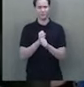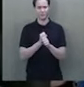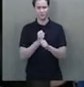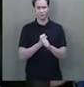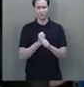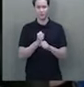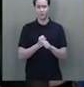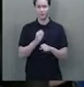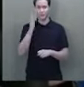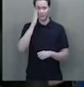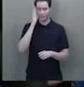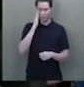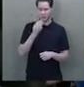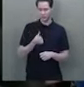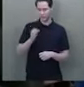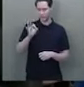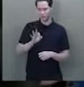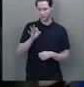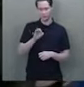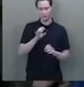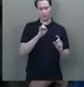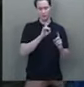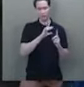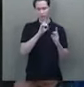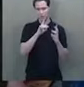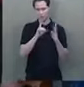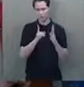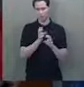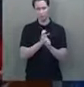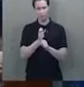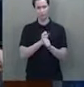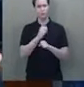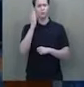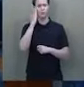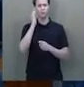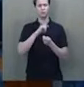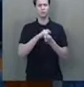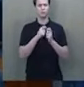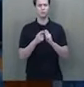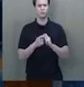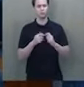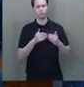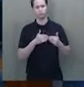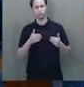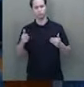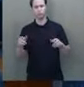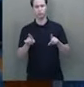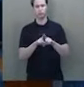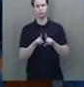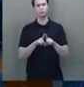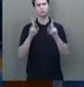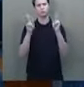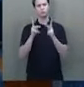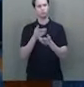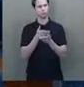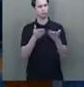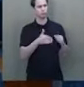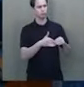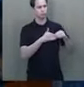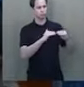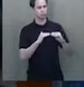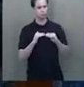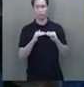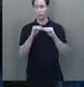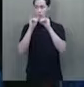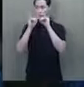ao ano de recomposição, e com isso pacificar todas as lideranças. E eu me incumbo de comunicar ao